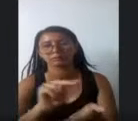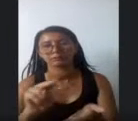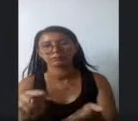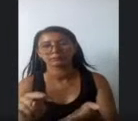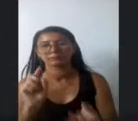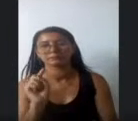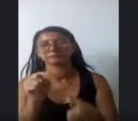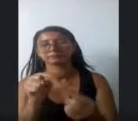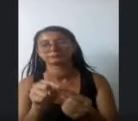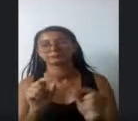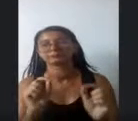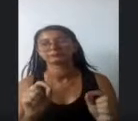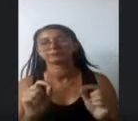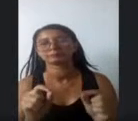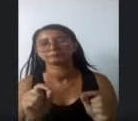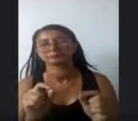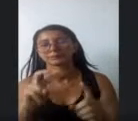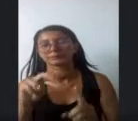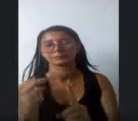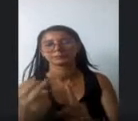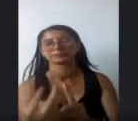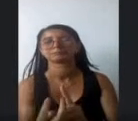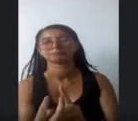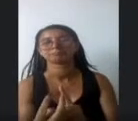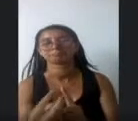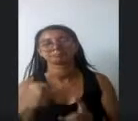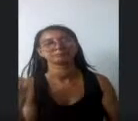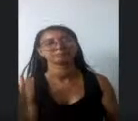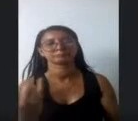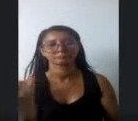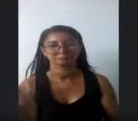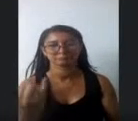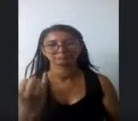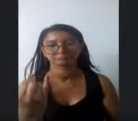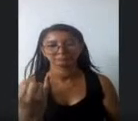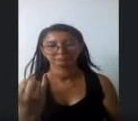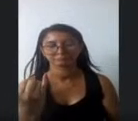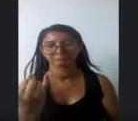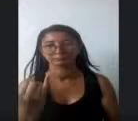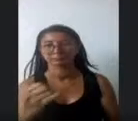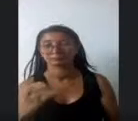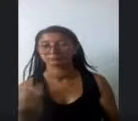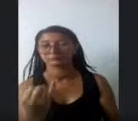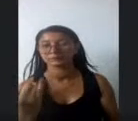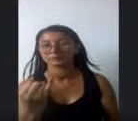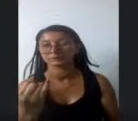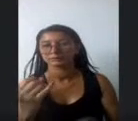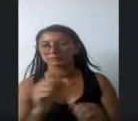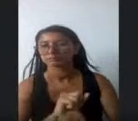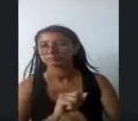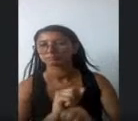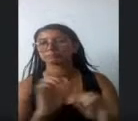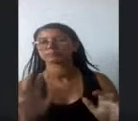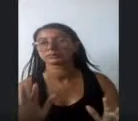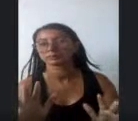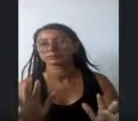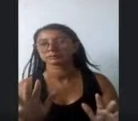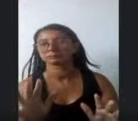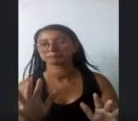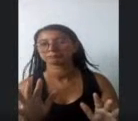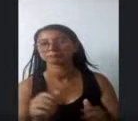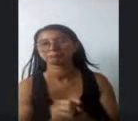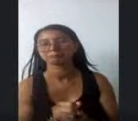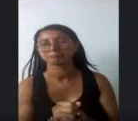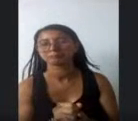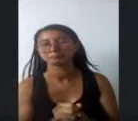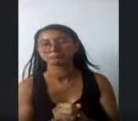voltados nessa perspectiva. Eu acho que isso é muito importante, é importante que isso fique claro, né? E partindo desse